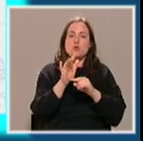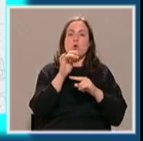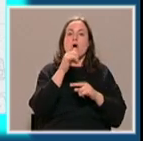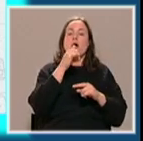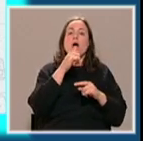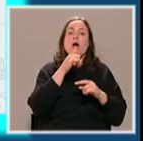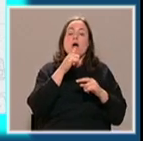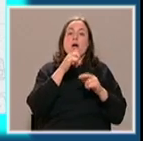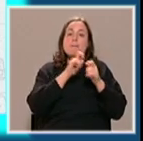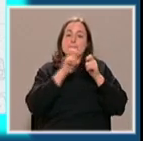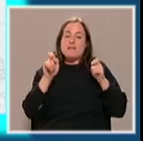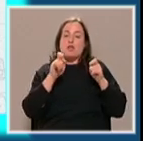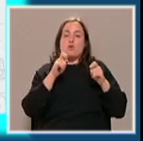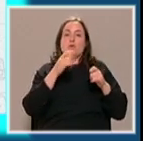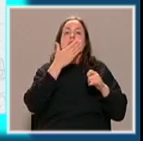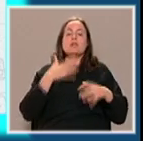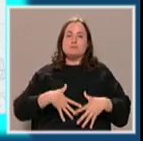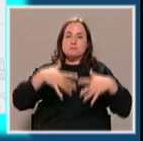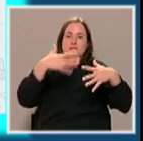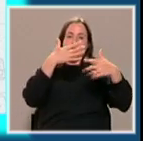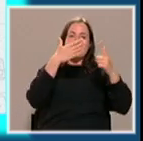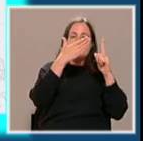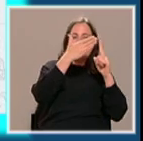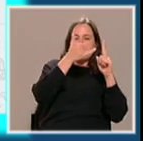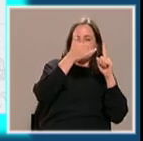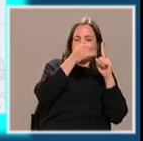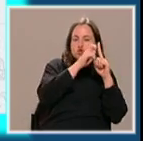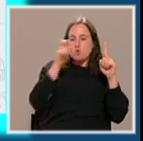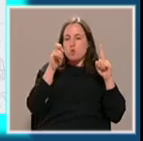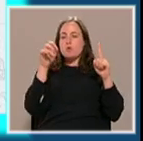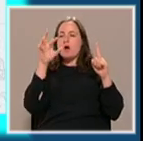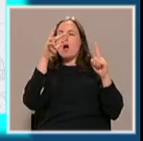período fértil irá do 12º ao 18º dia.